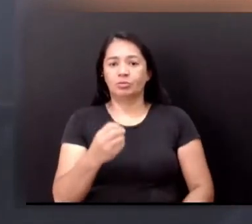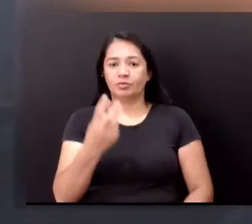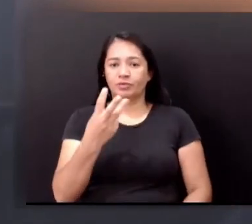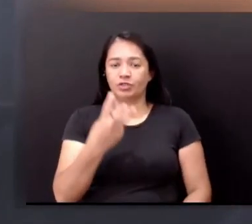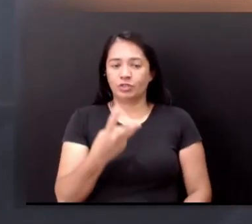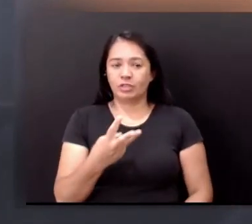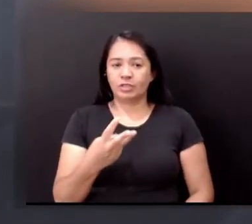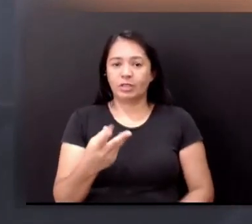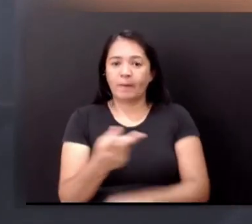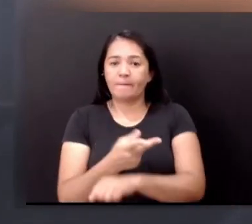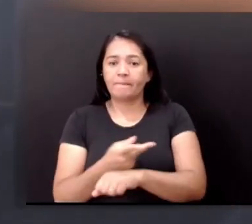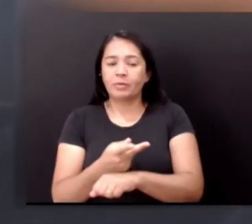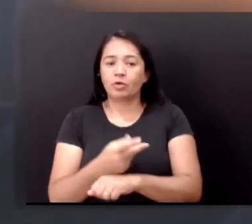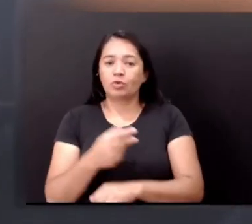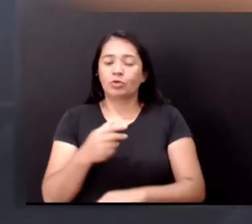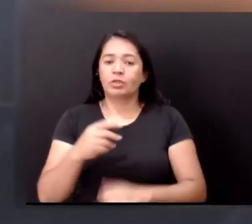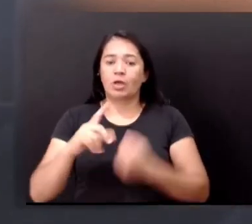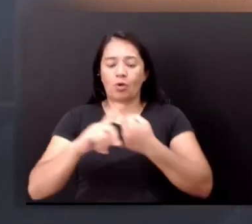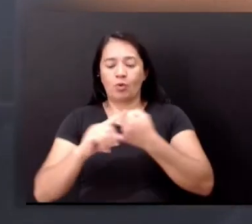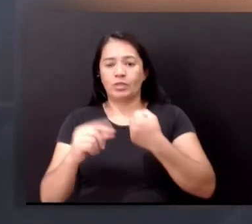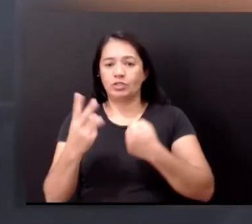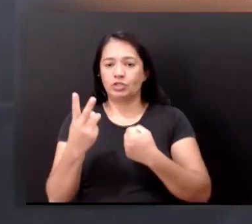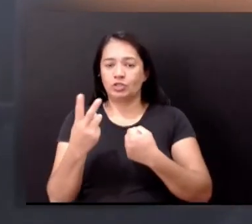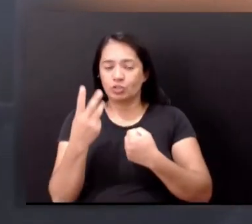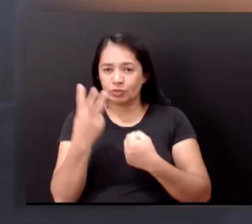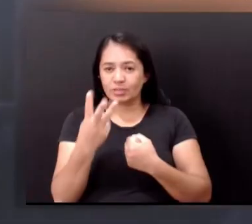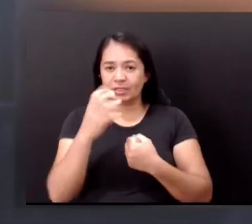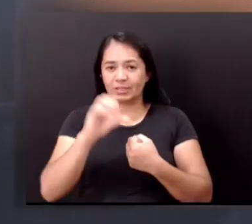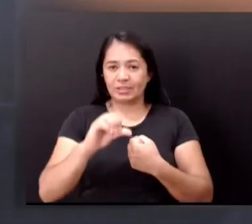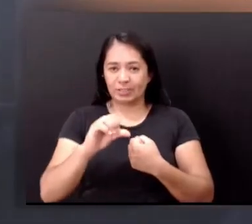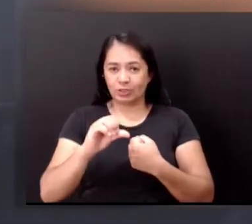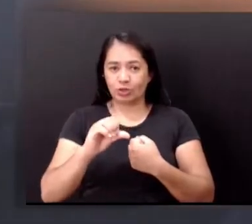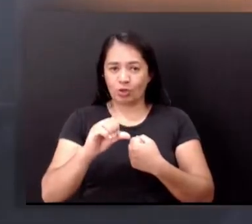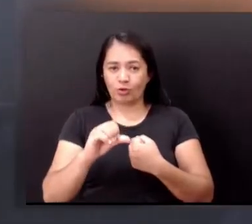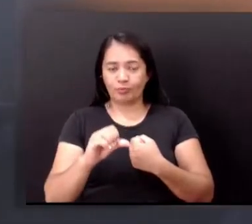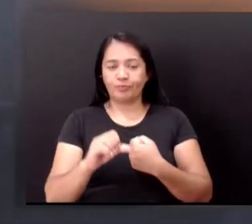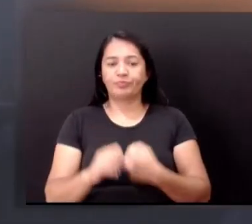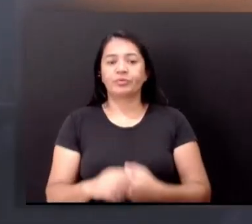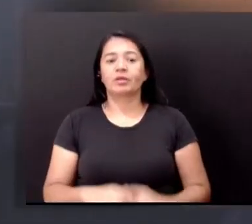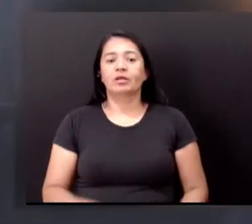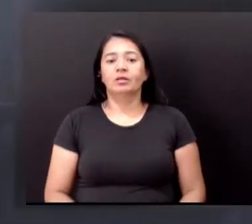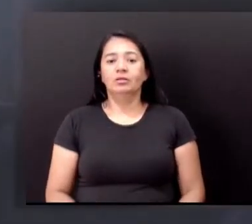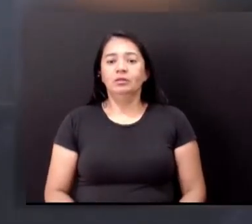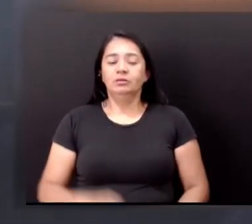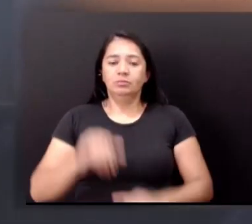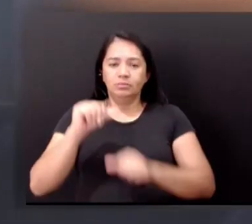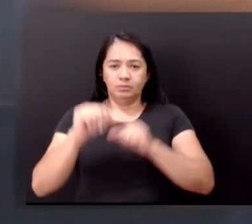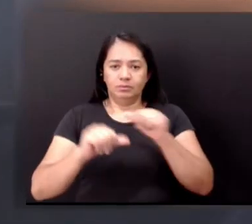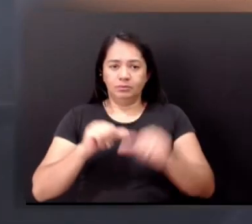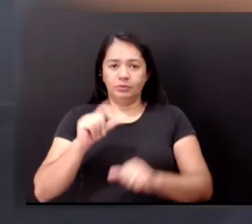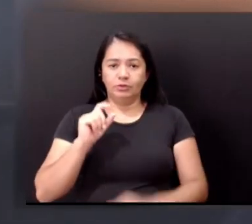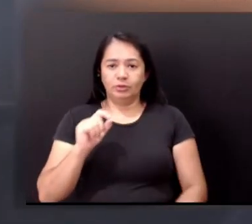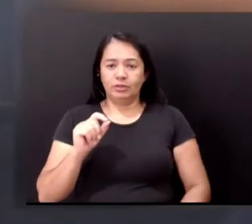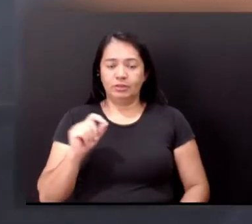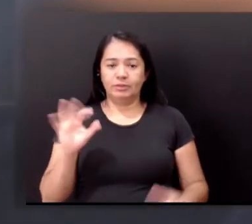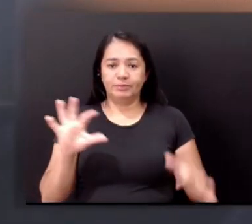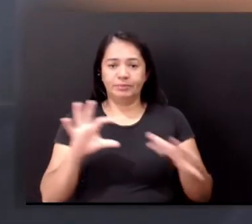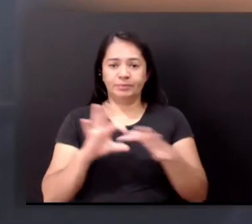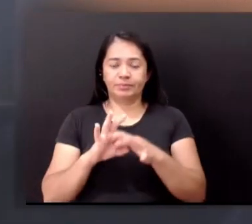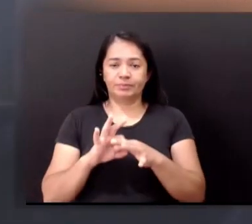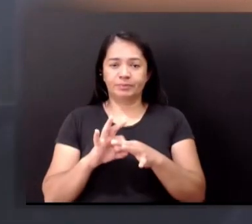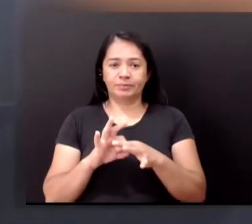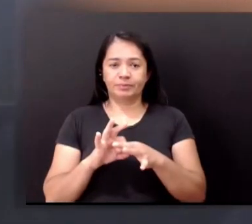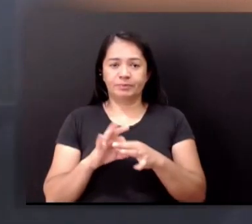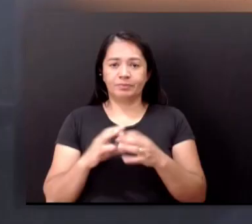artigo 39, do inciso 10 do artigo 49, das alterações que estão ligadas às